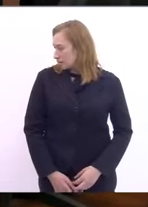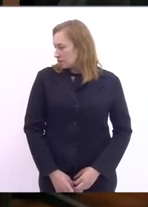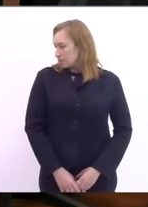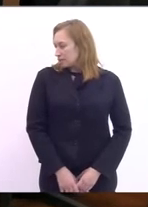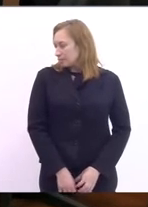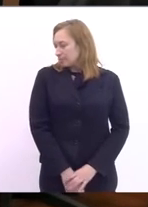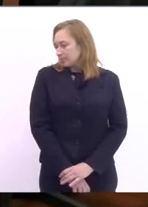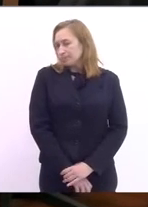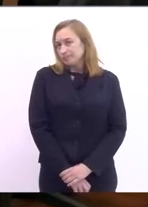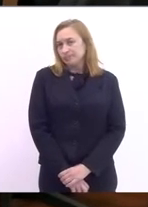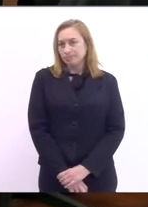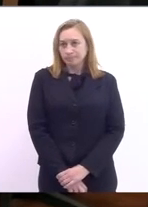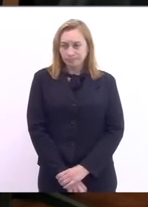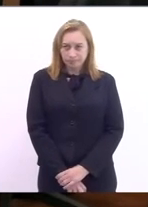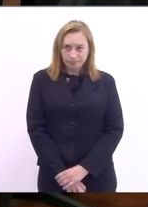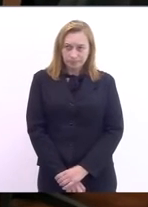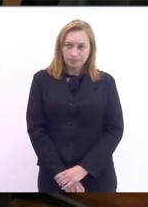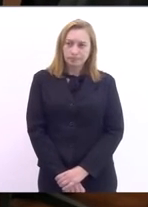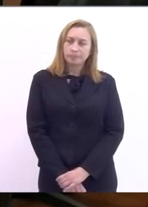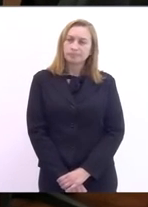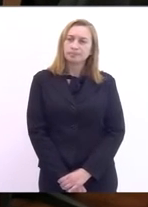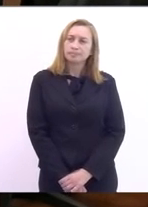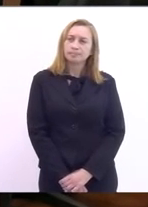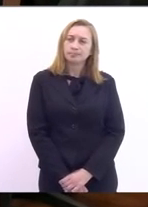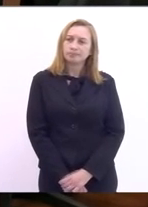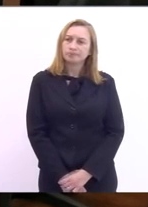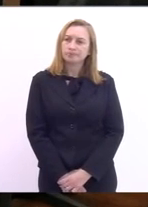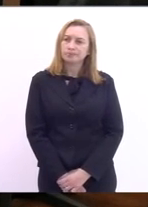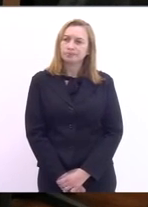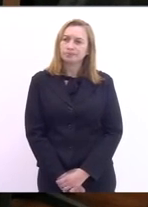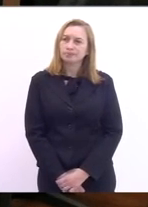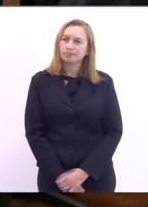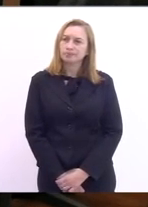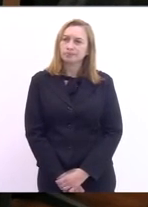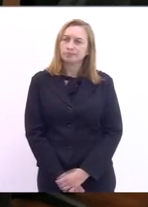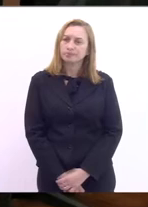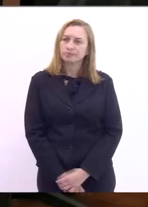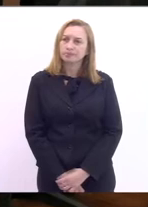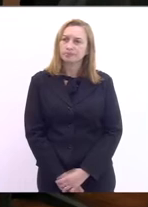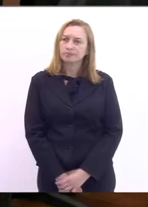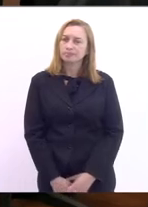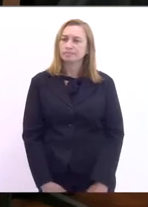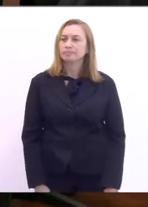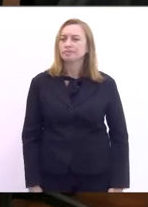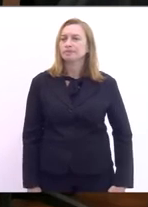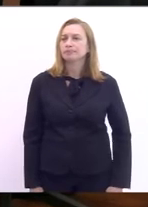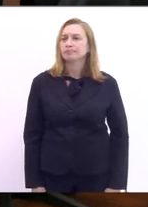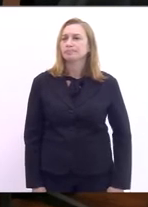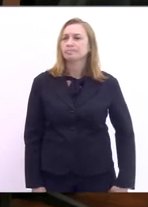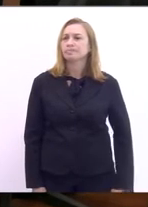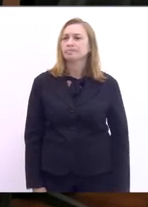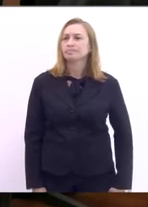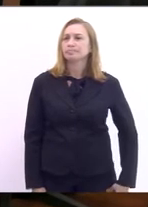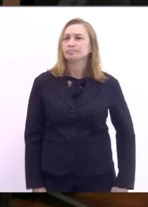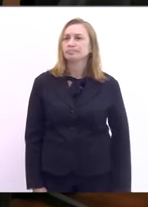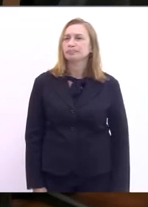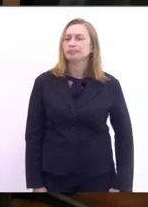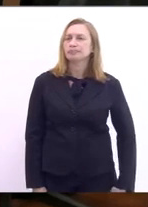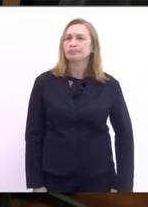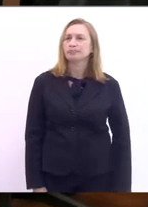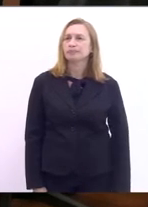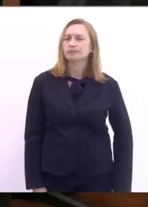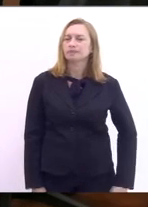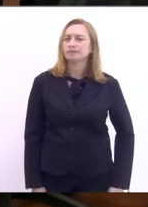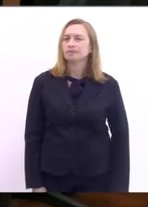7, você vai perder o usuário, vai arrebentar mais ainda. Mas essa diferença, seguramente, vai ser